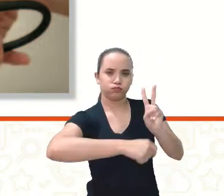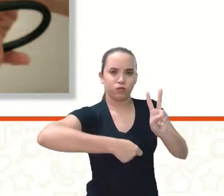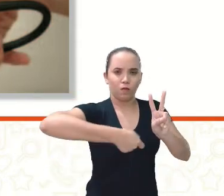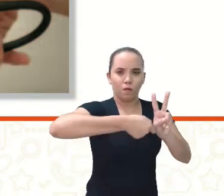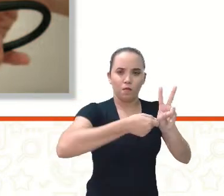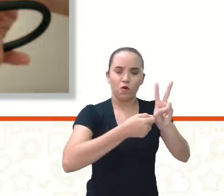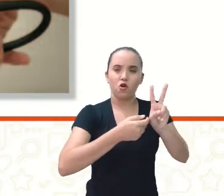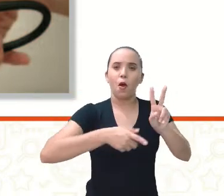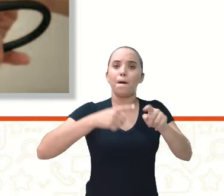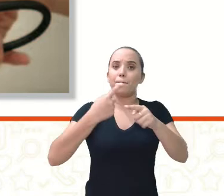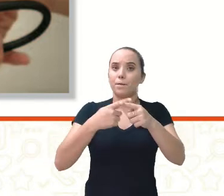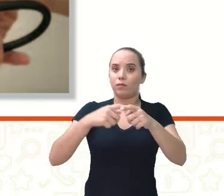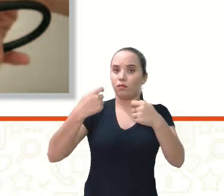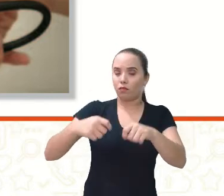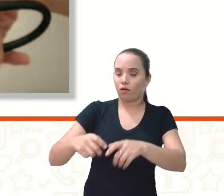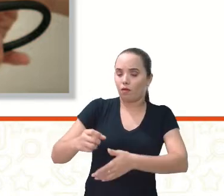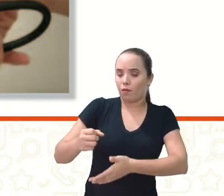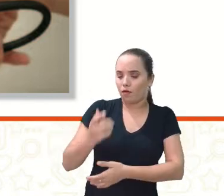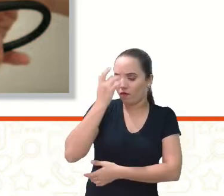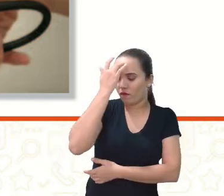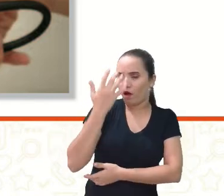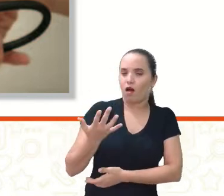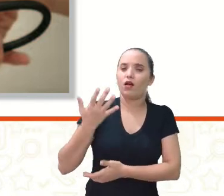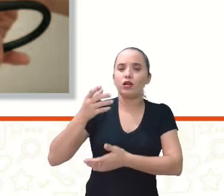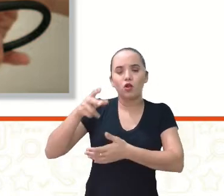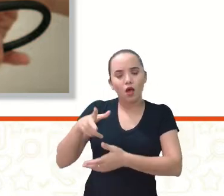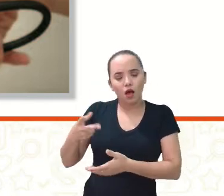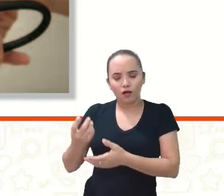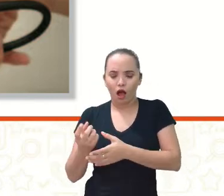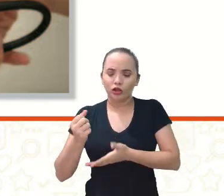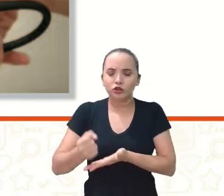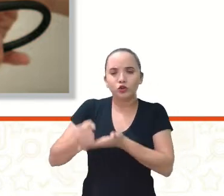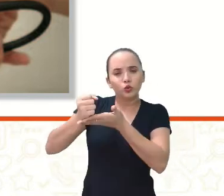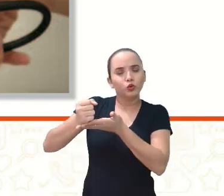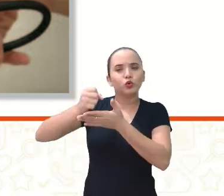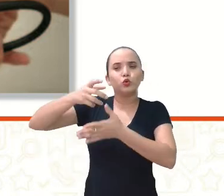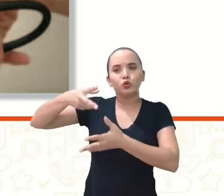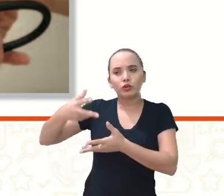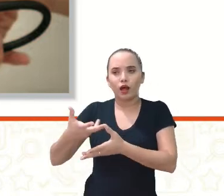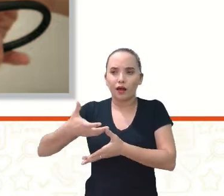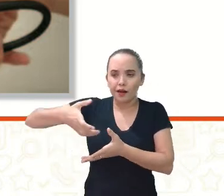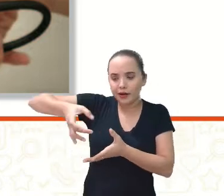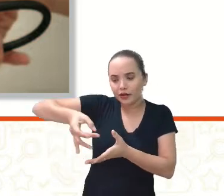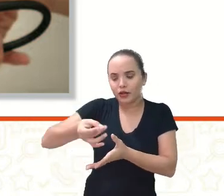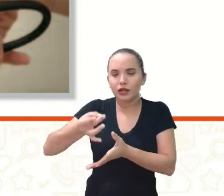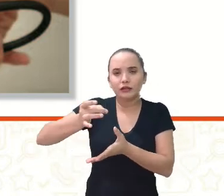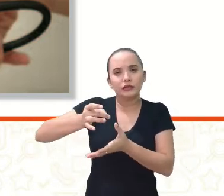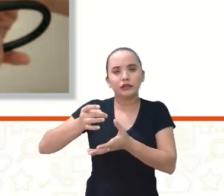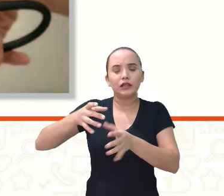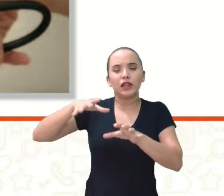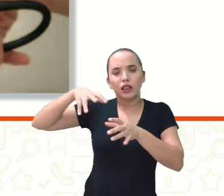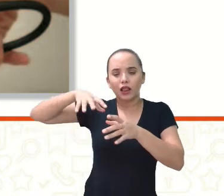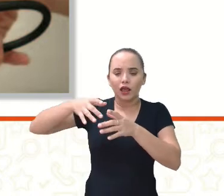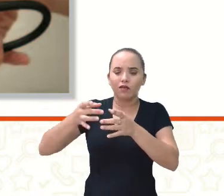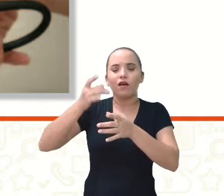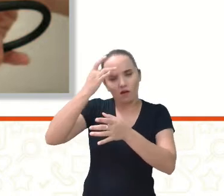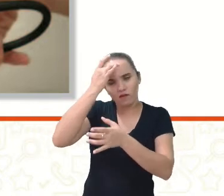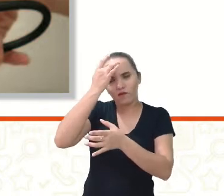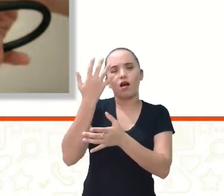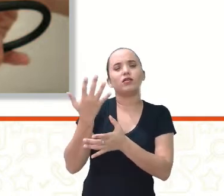não tem o dedo, a facilidade de colocar o dedo ali ou a força. Então, essa borracha vai